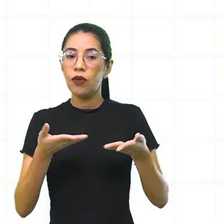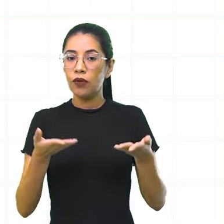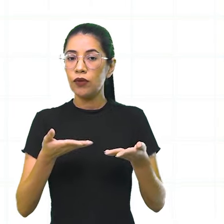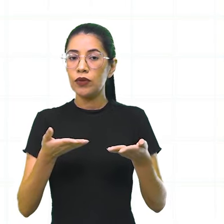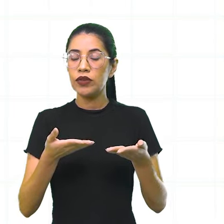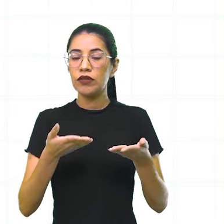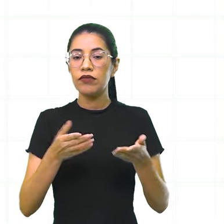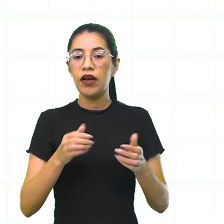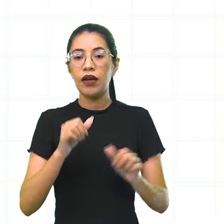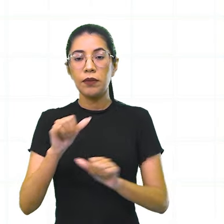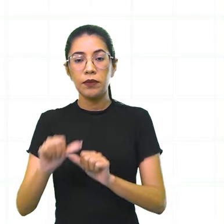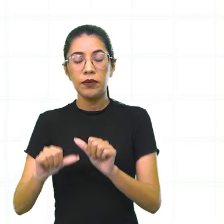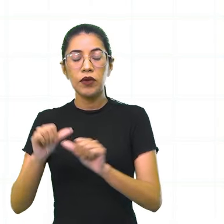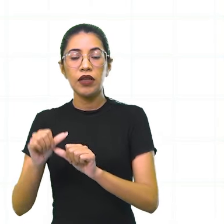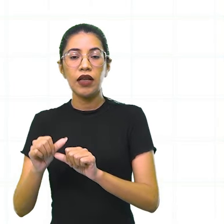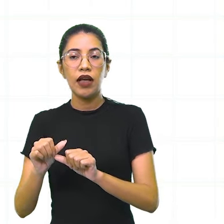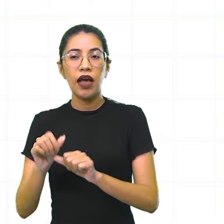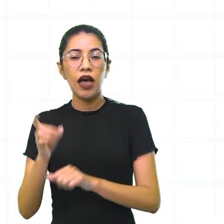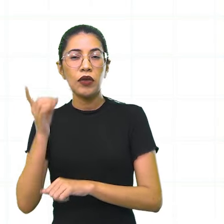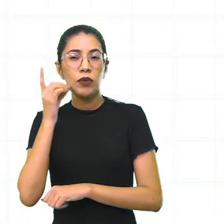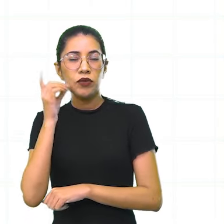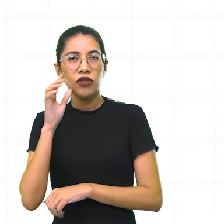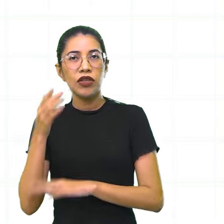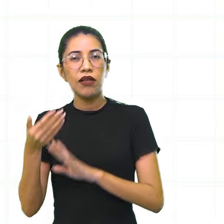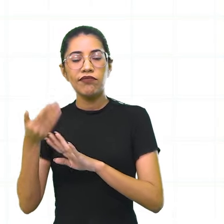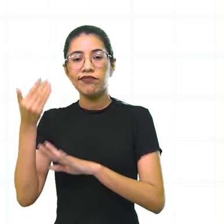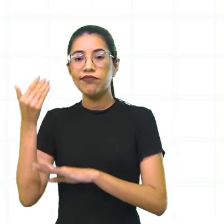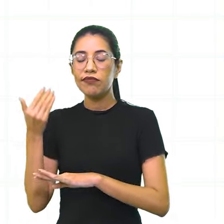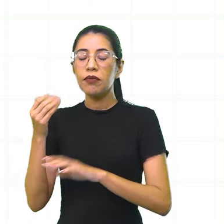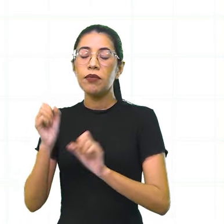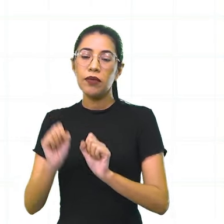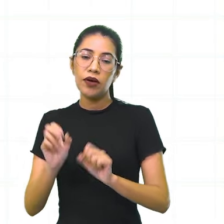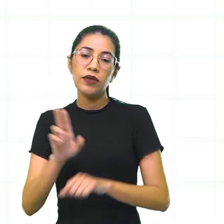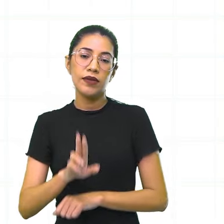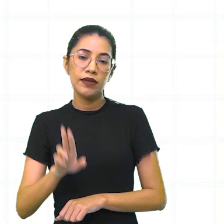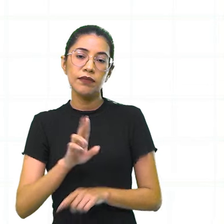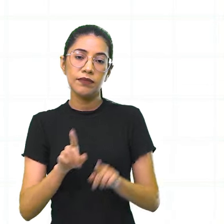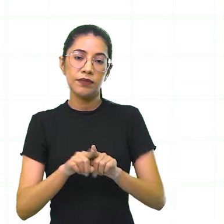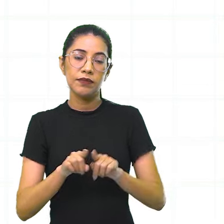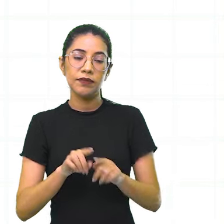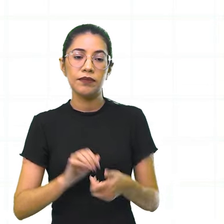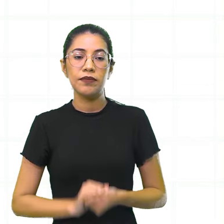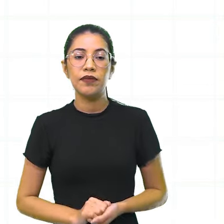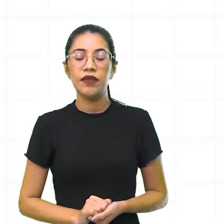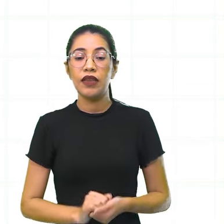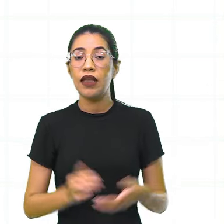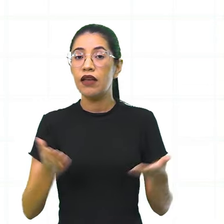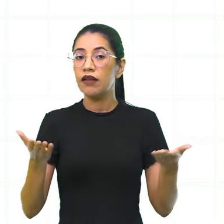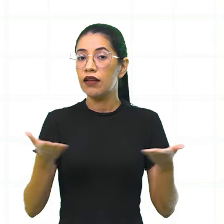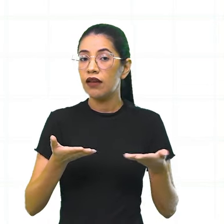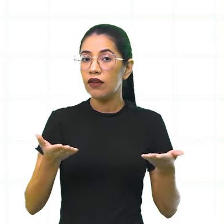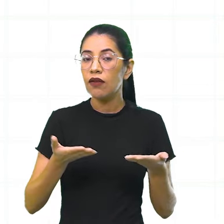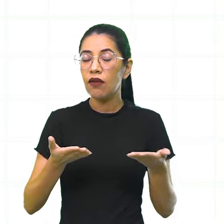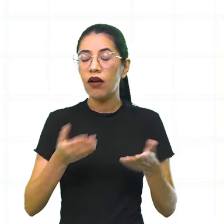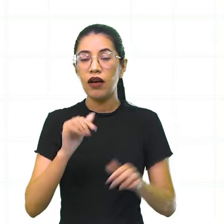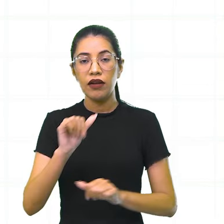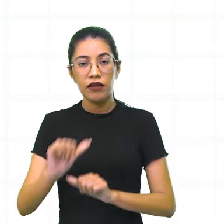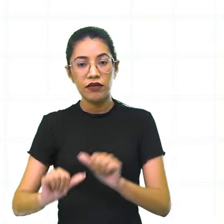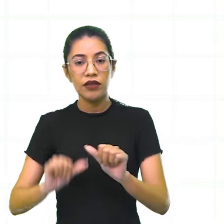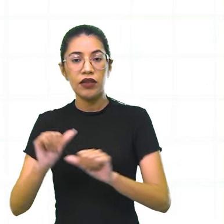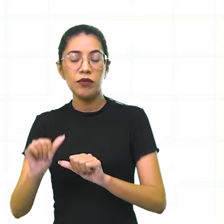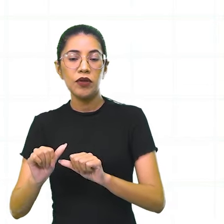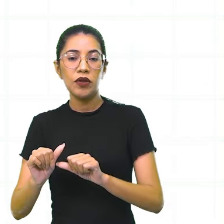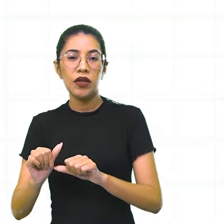quê? Naquele dia. Posso utilizar aí também esse termo. Agora, eu passo para